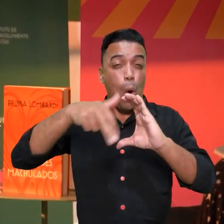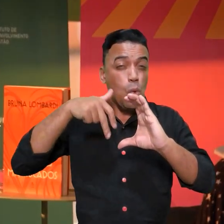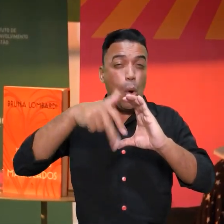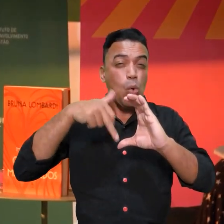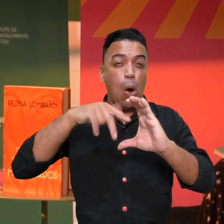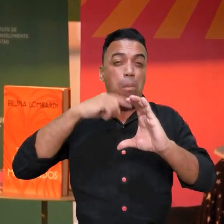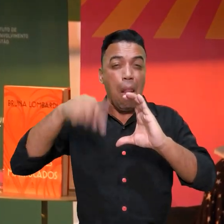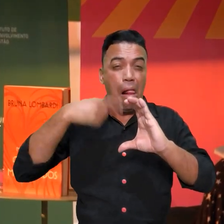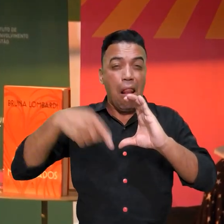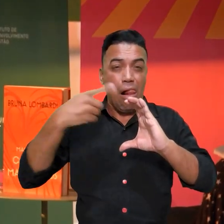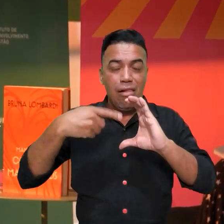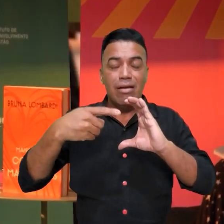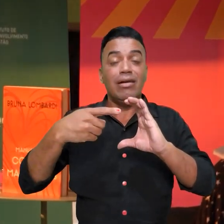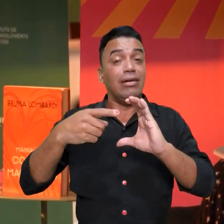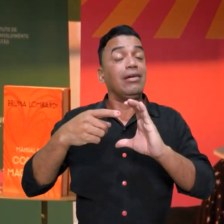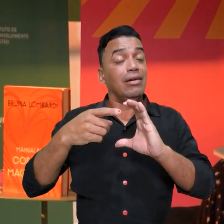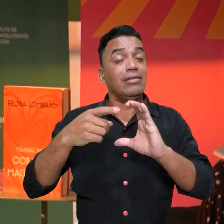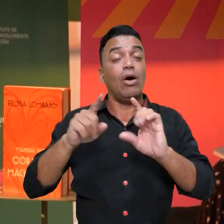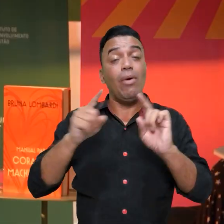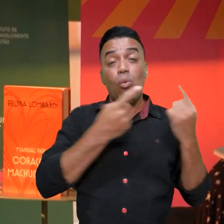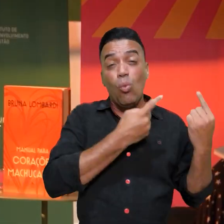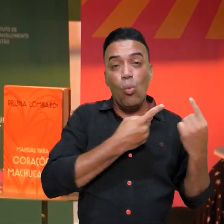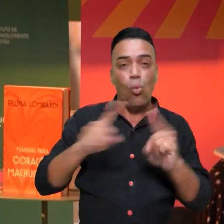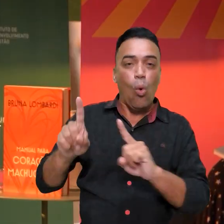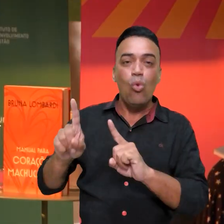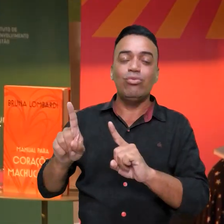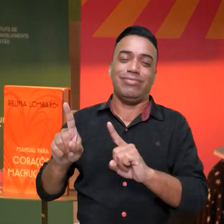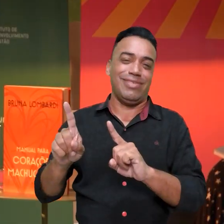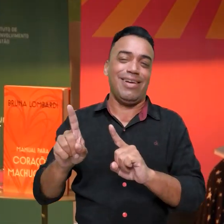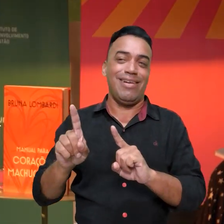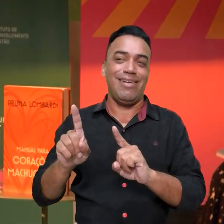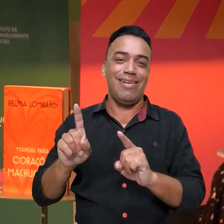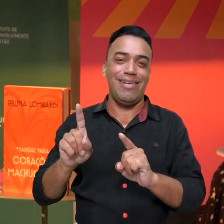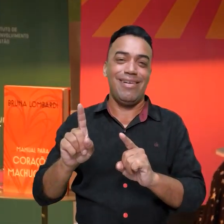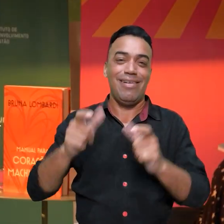manifesto contra esse lugar.